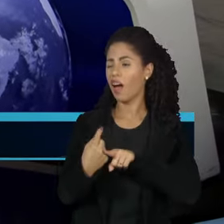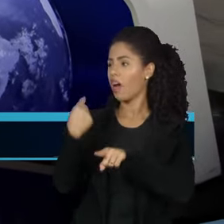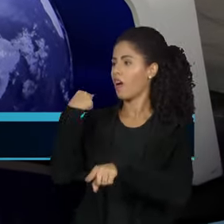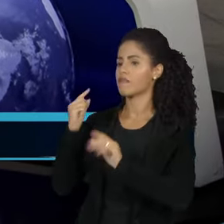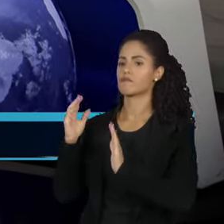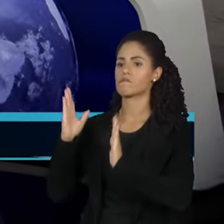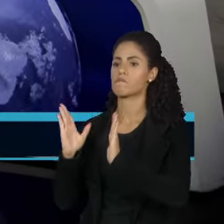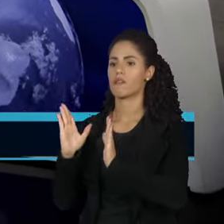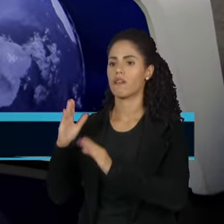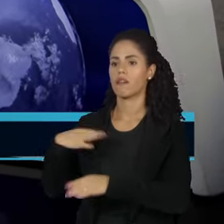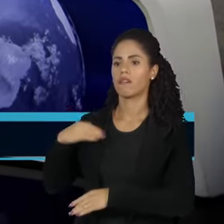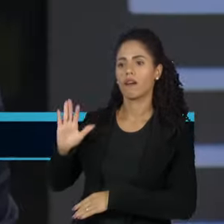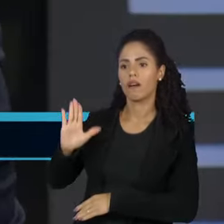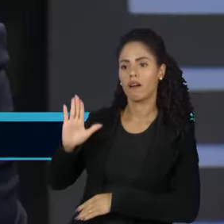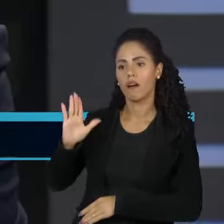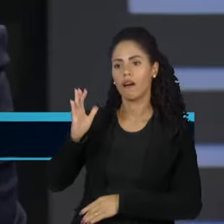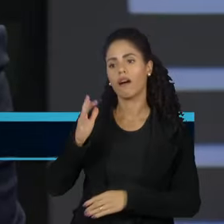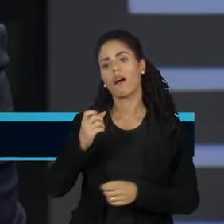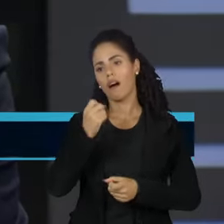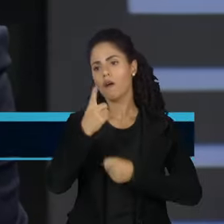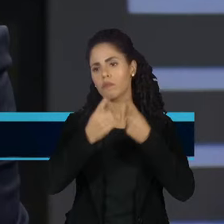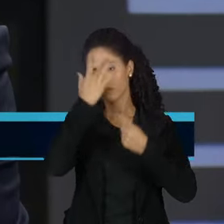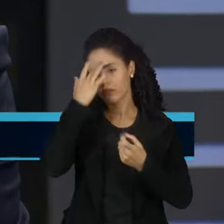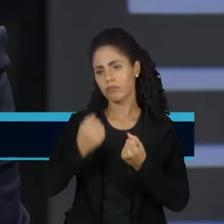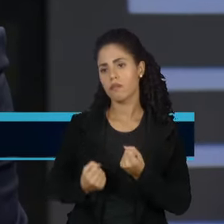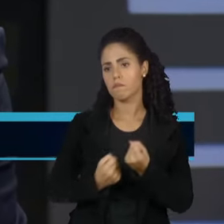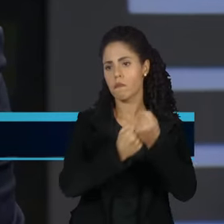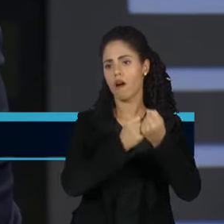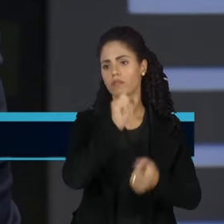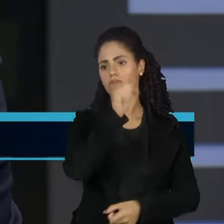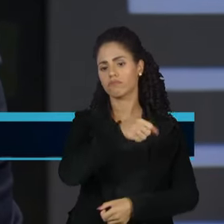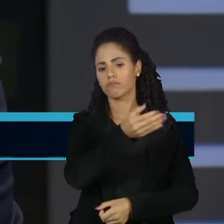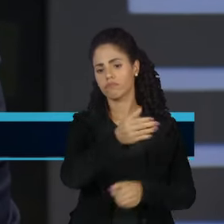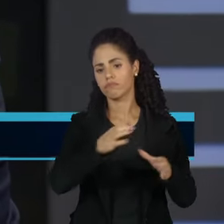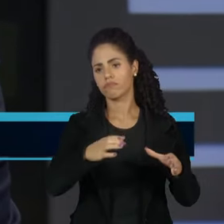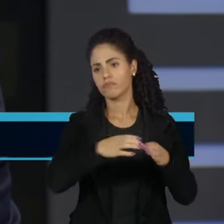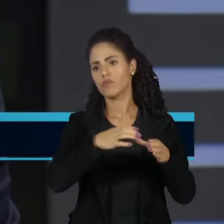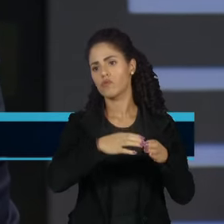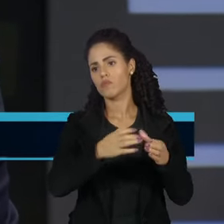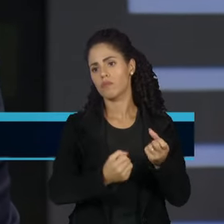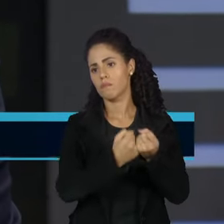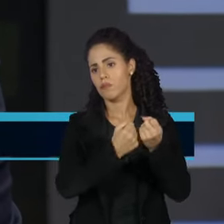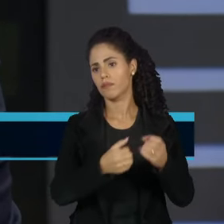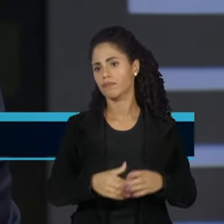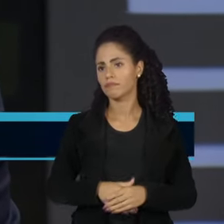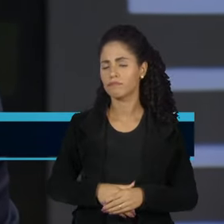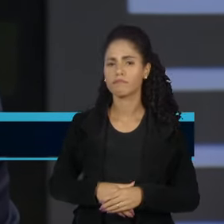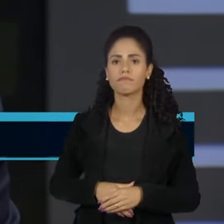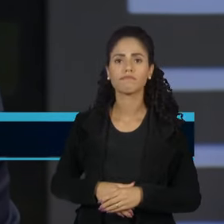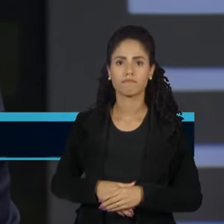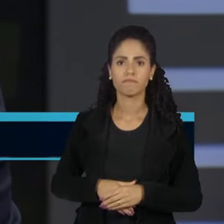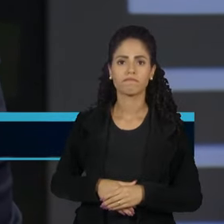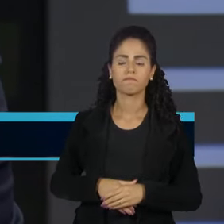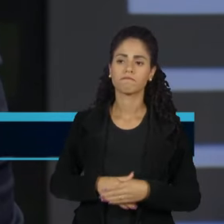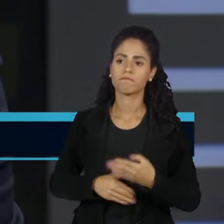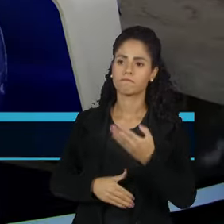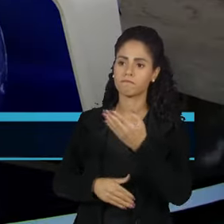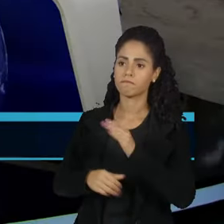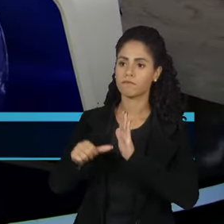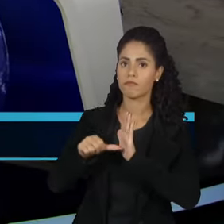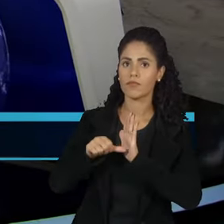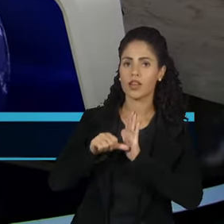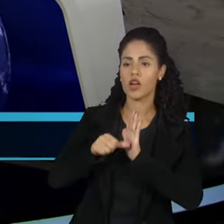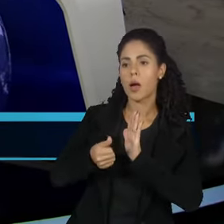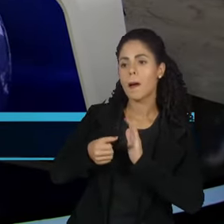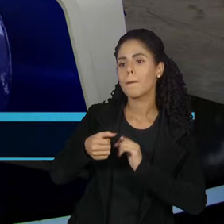ele continua agradando, seguramente, a uma boa parcela de eleitores argentinos. Agora, falando da nossa primeira reportagem no ponto do